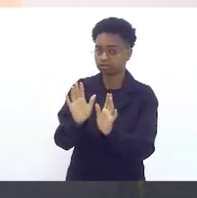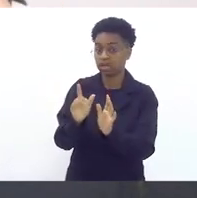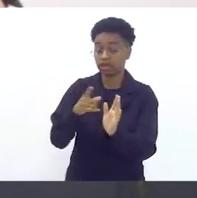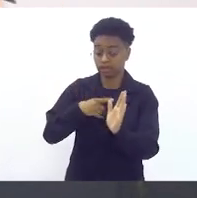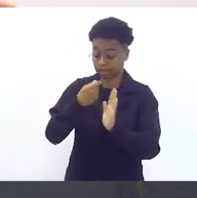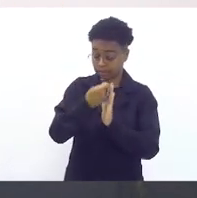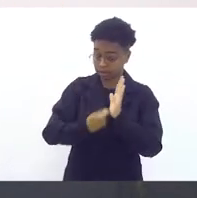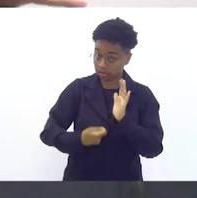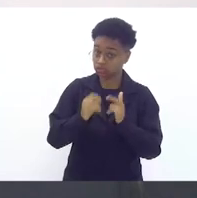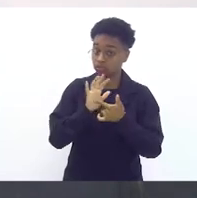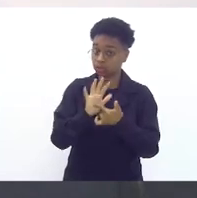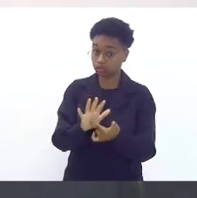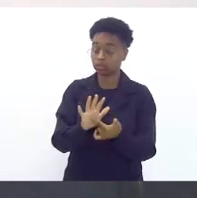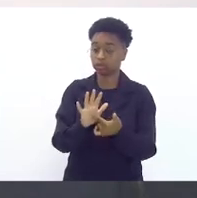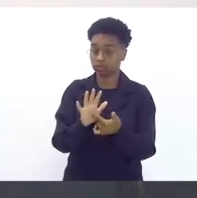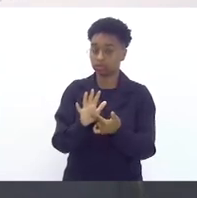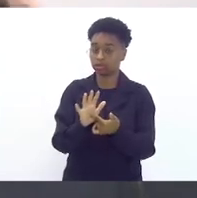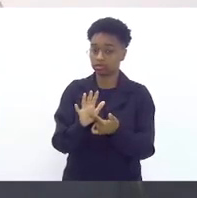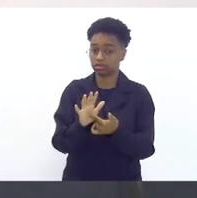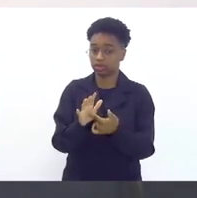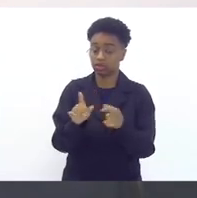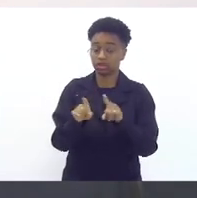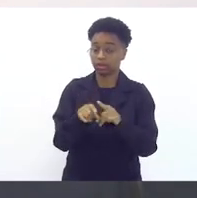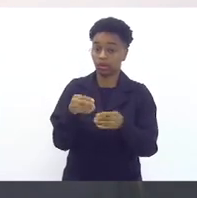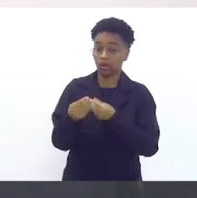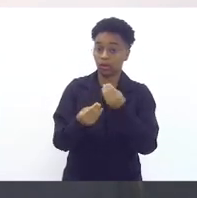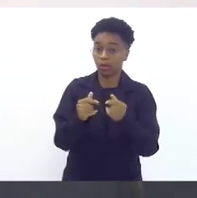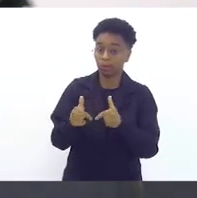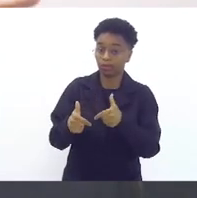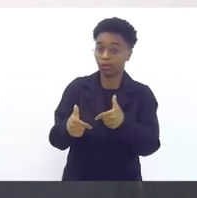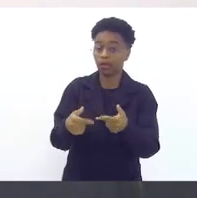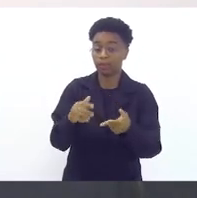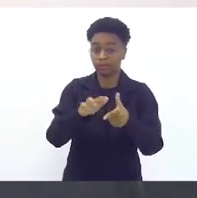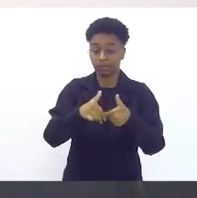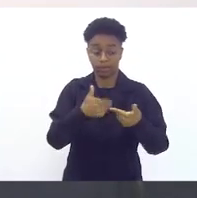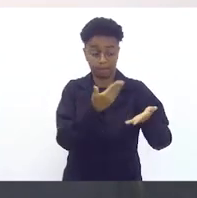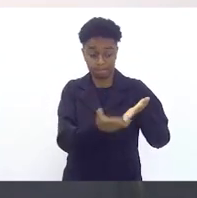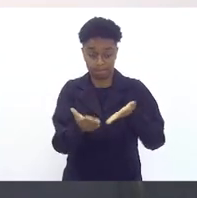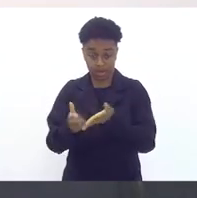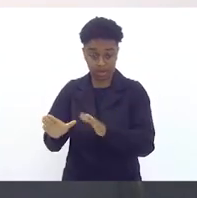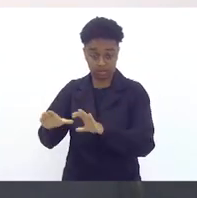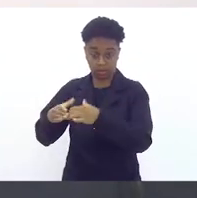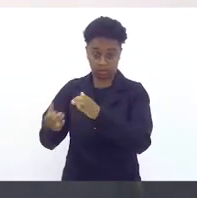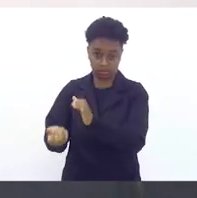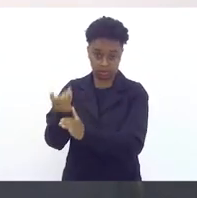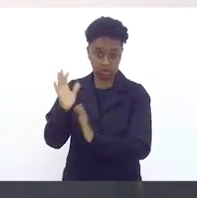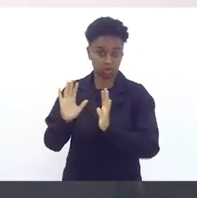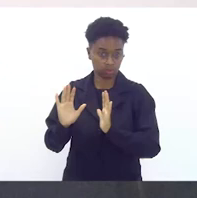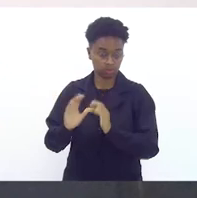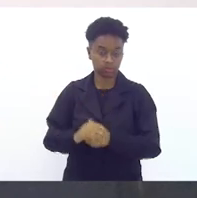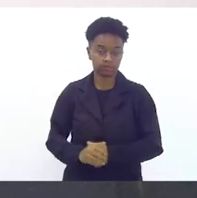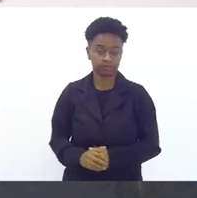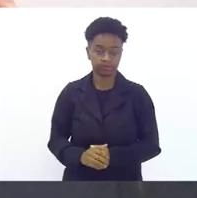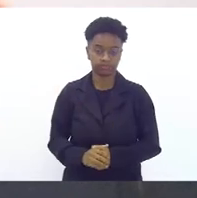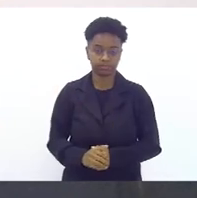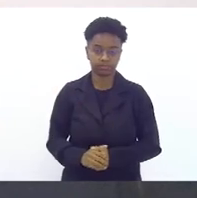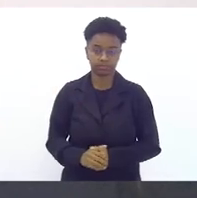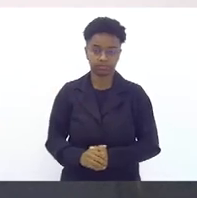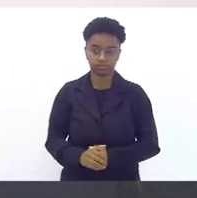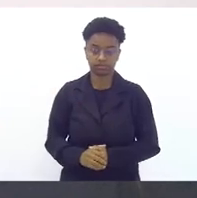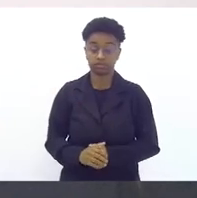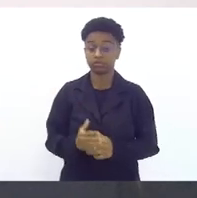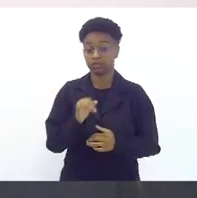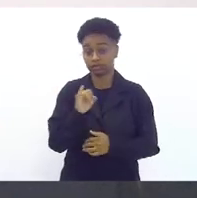com todas as letras, da compensação que eles deram para as perdas que eles produziram. Bom, dito isso, também, se os